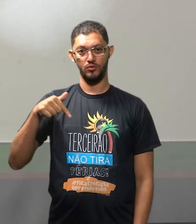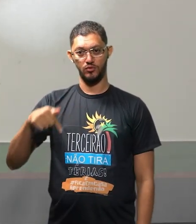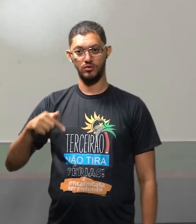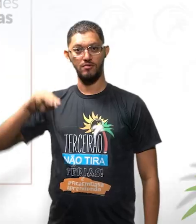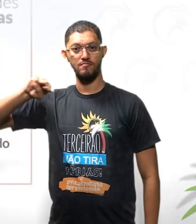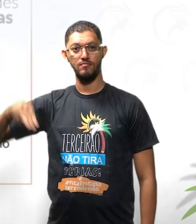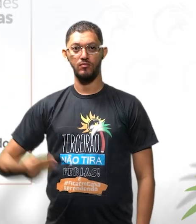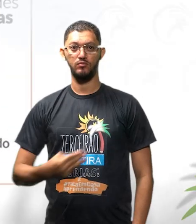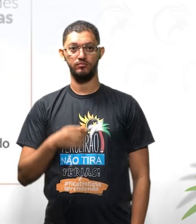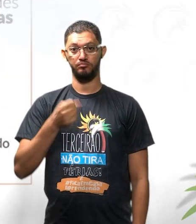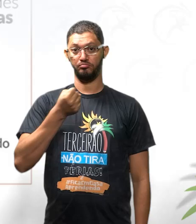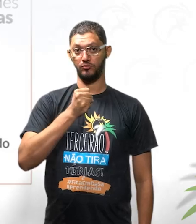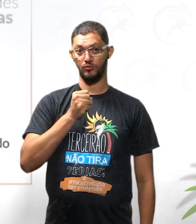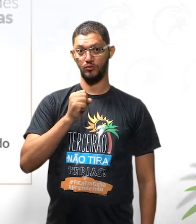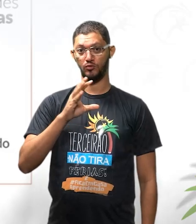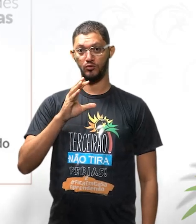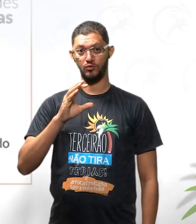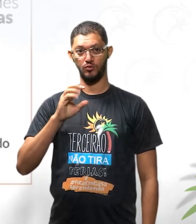milhões,